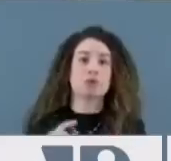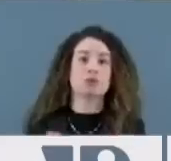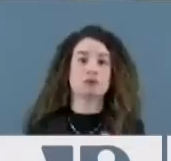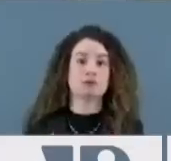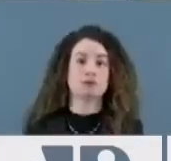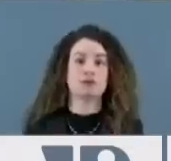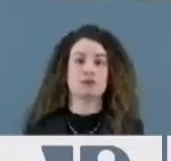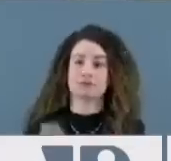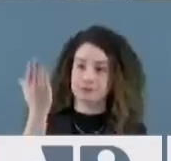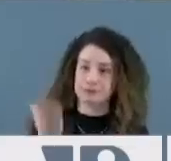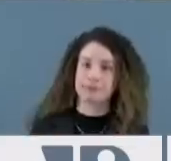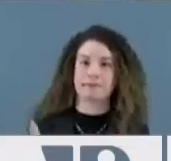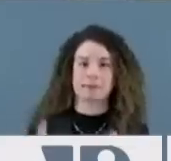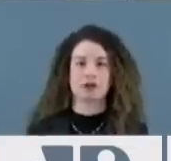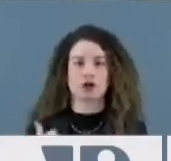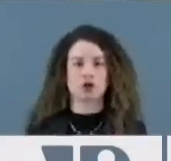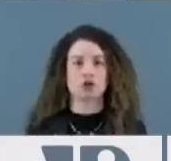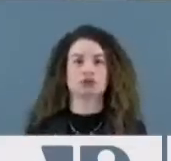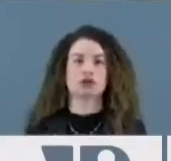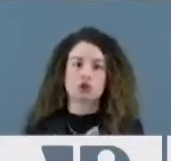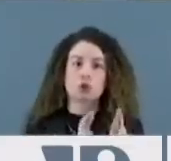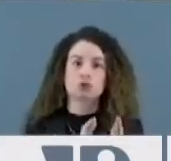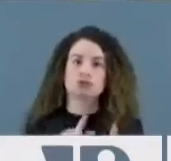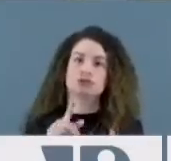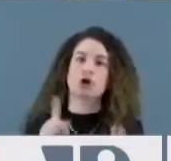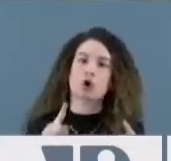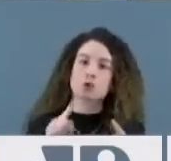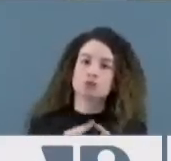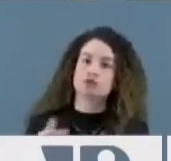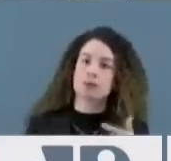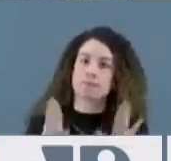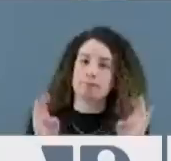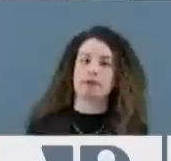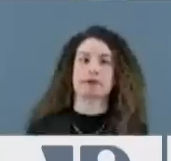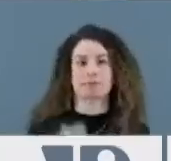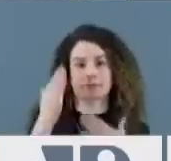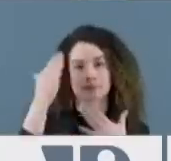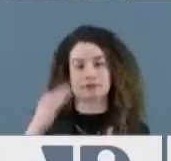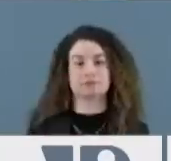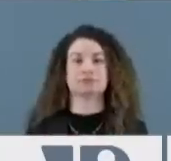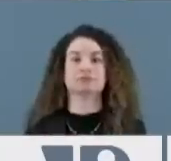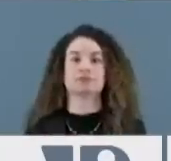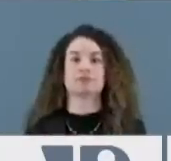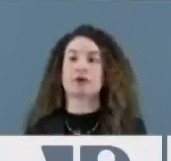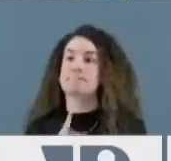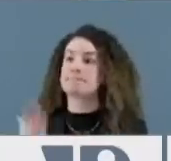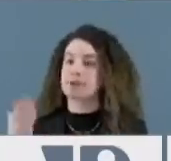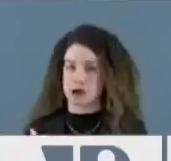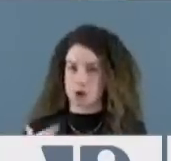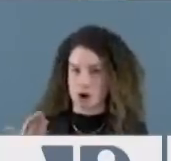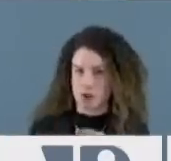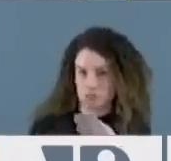na terça-feira da semana que vem. E cerca de 800 pedidos de requerimentos já foram apresentados